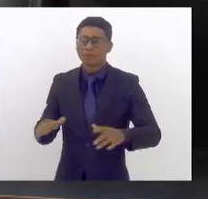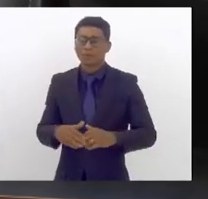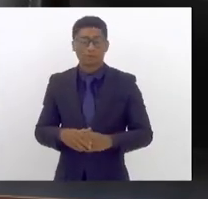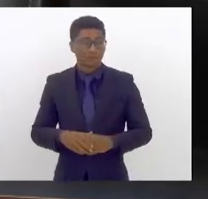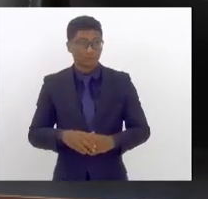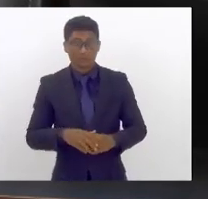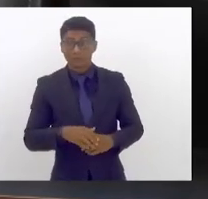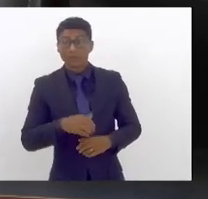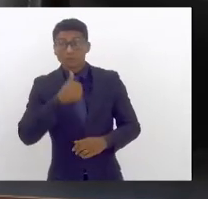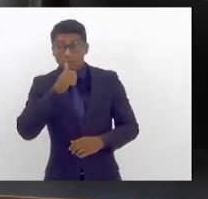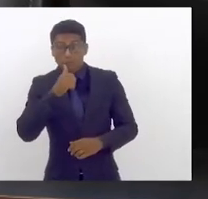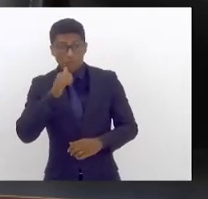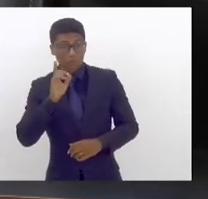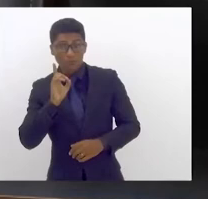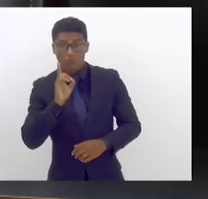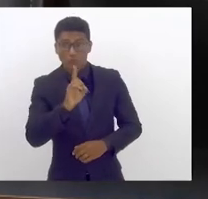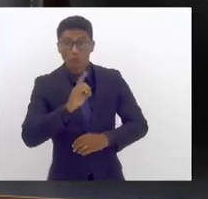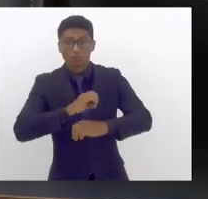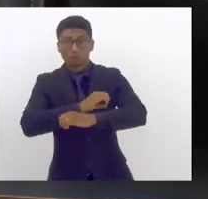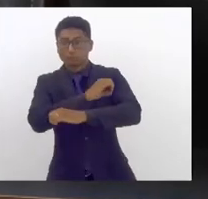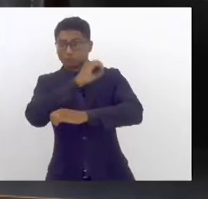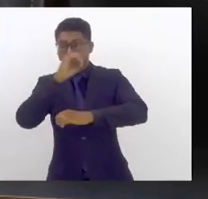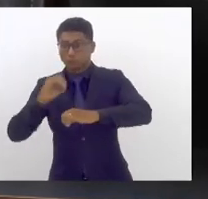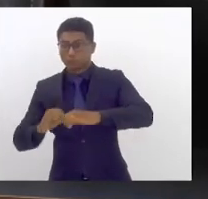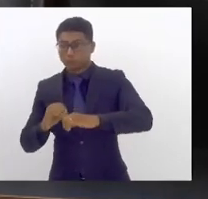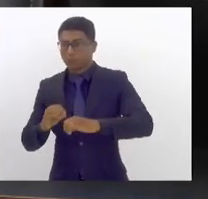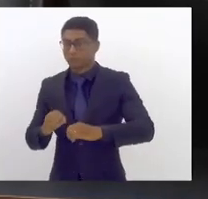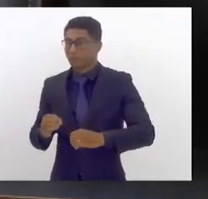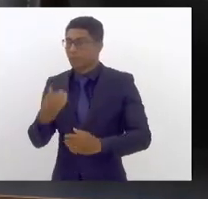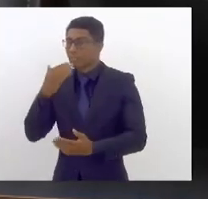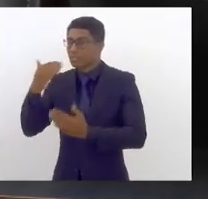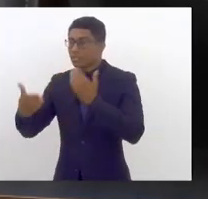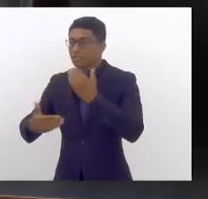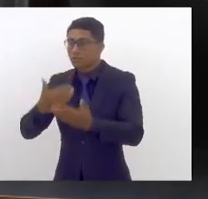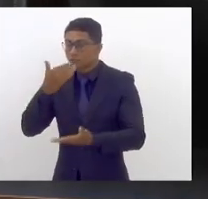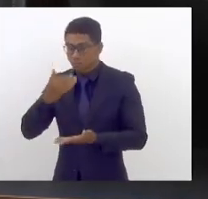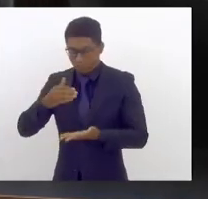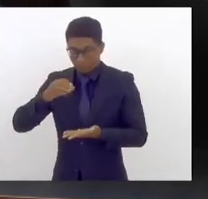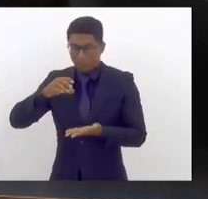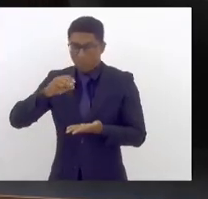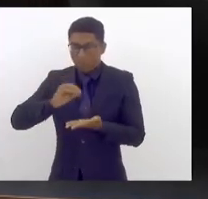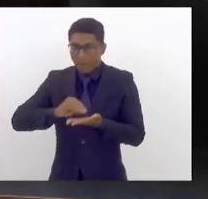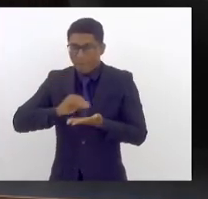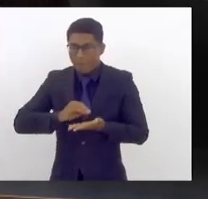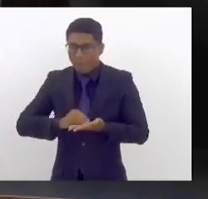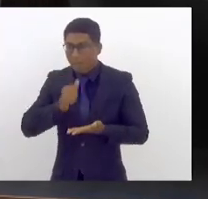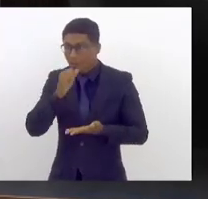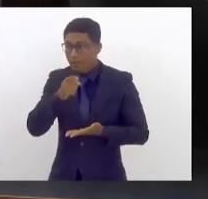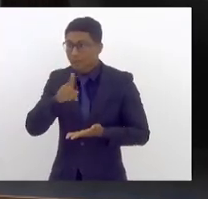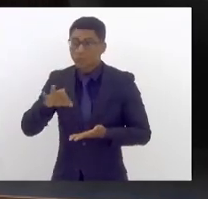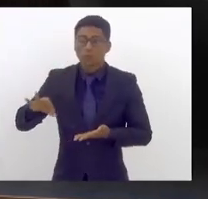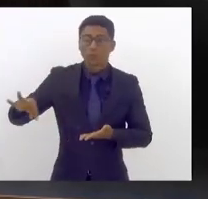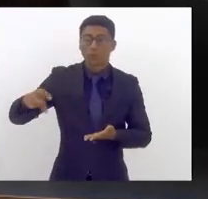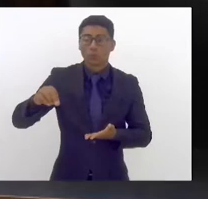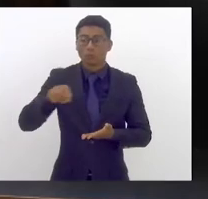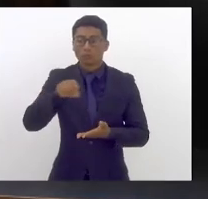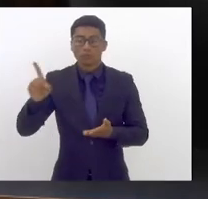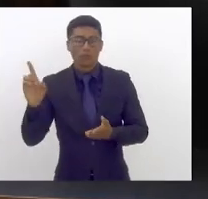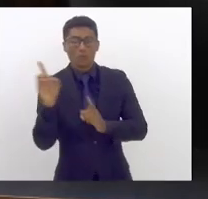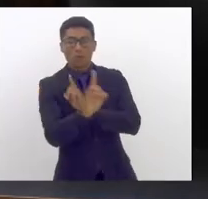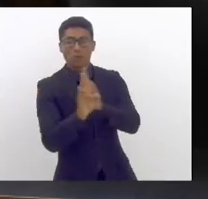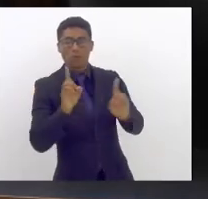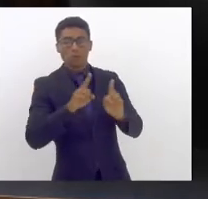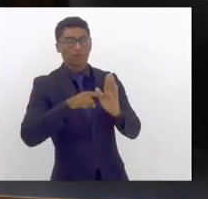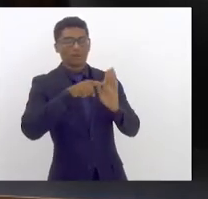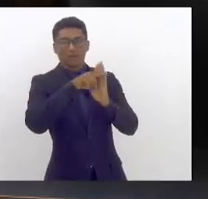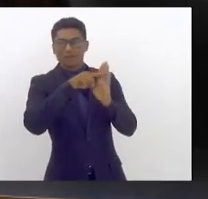comigo Ficou ali inteiro fazendo o pedido de exame para que as mulheres todas fizessem os seus exames o